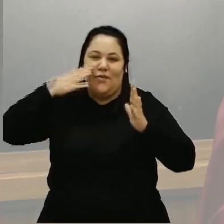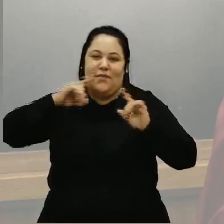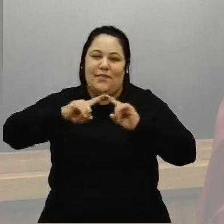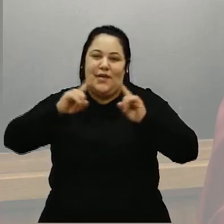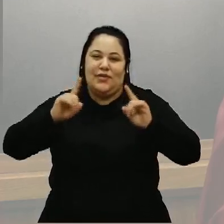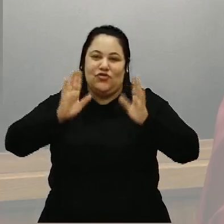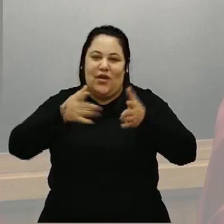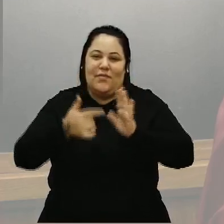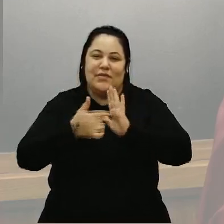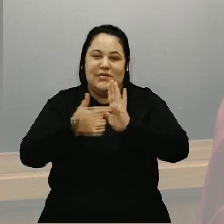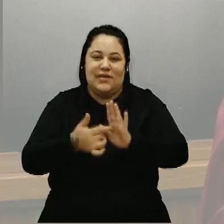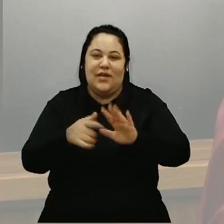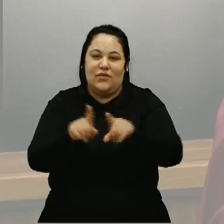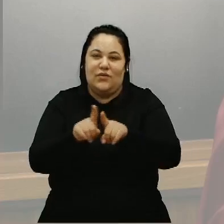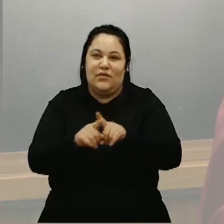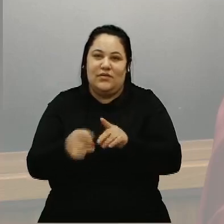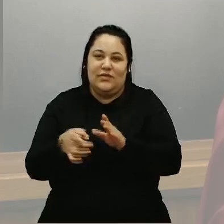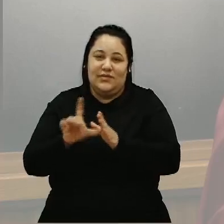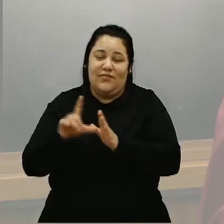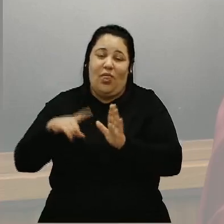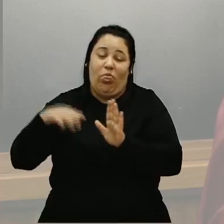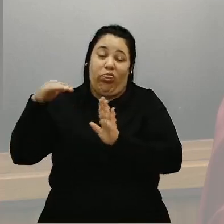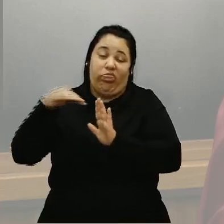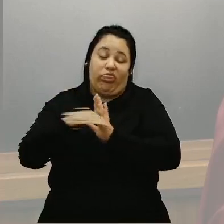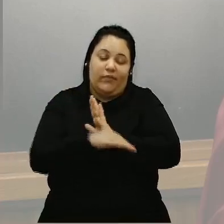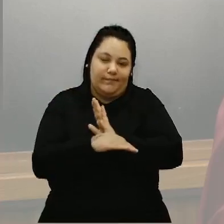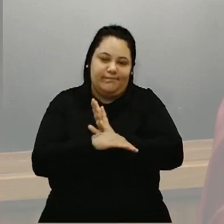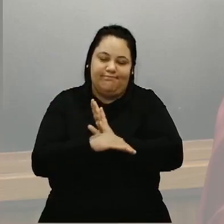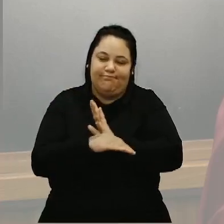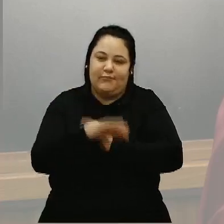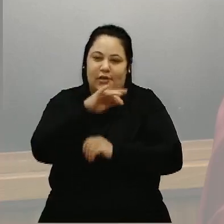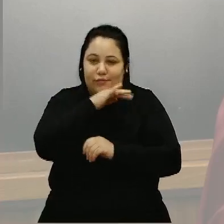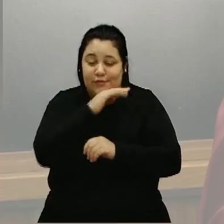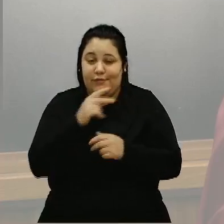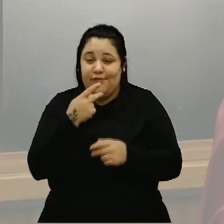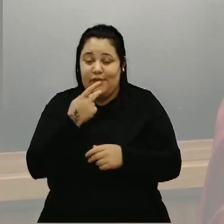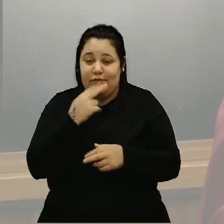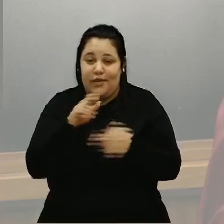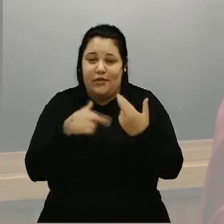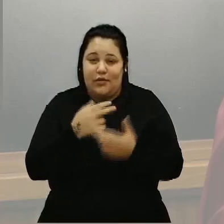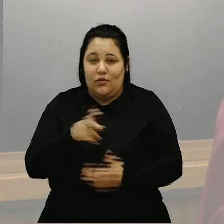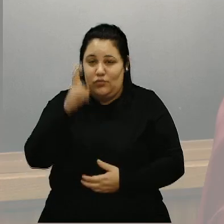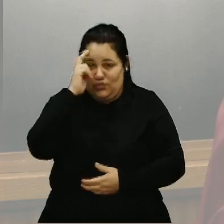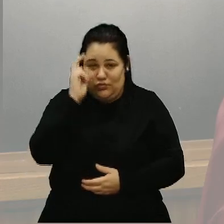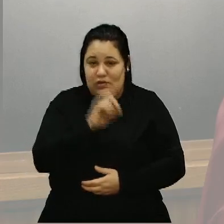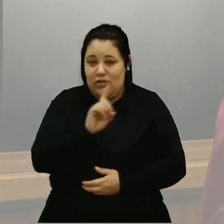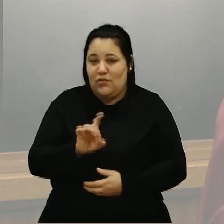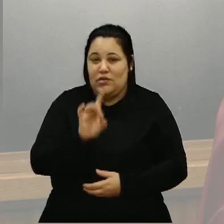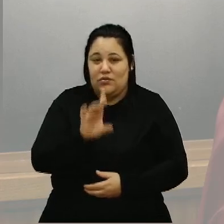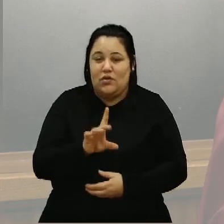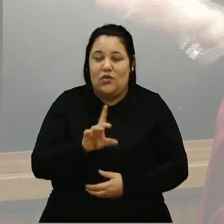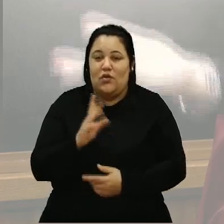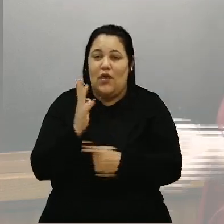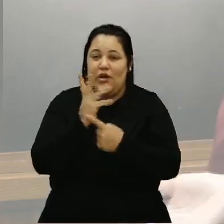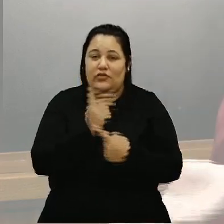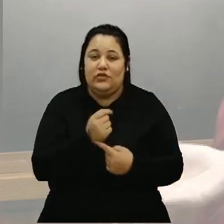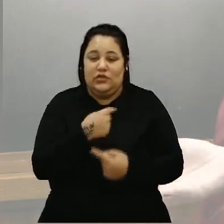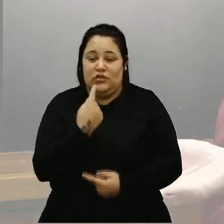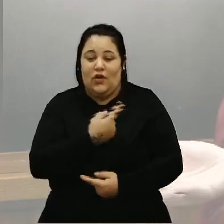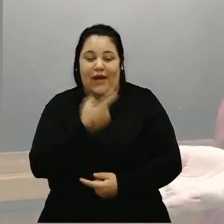assim, caindo, né? E quando a gente fala de cultura, não é só daquele artista que nós vimos aqui